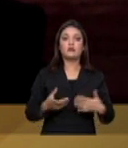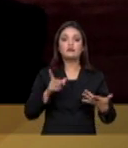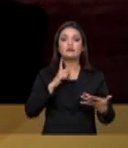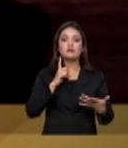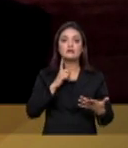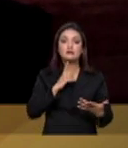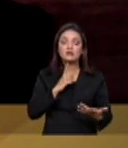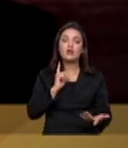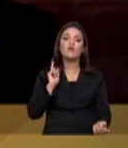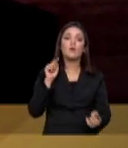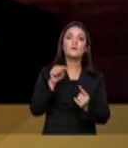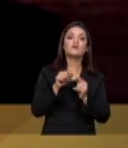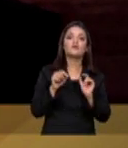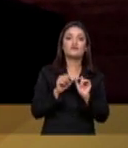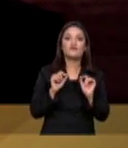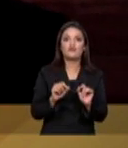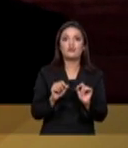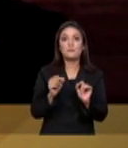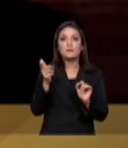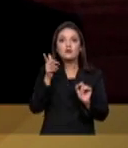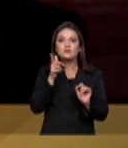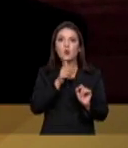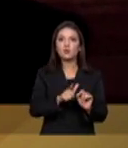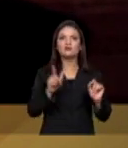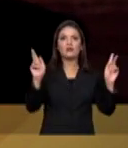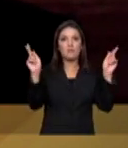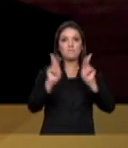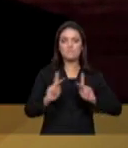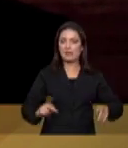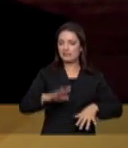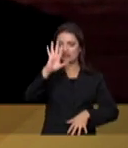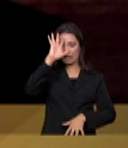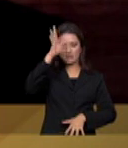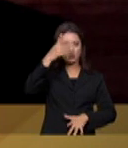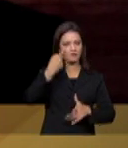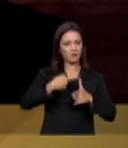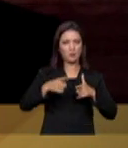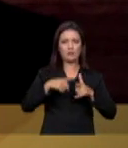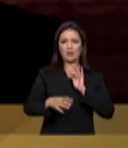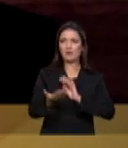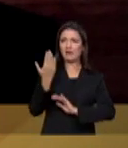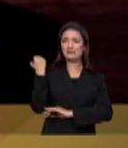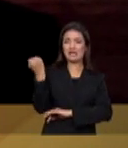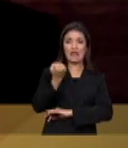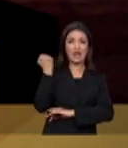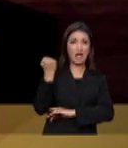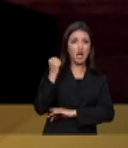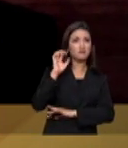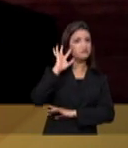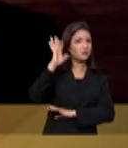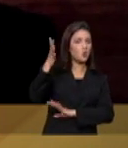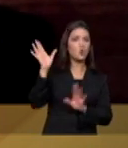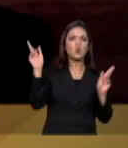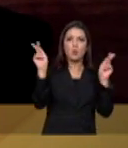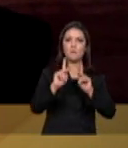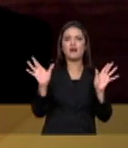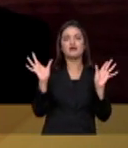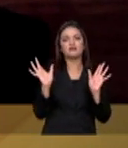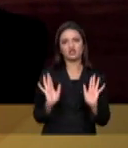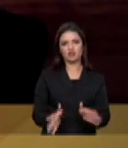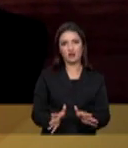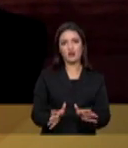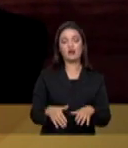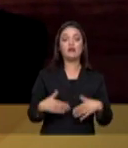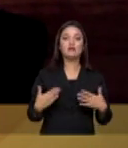propósito de promover a pacificação daquela grave questão social referido